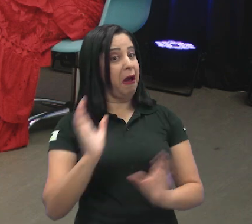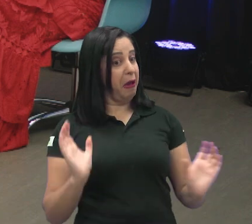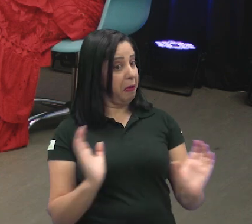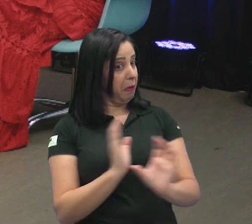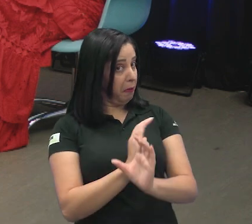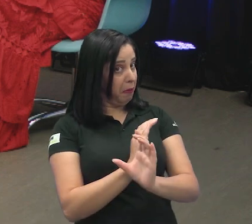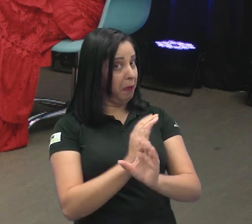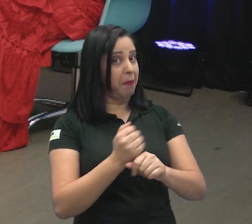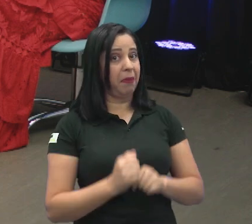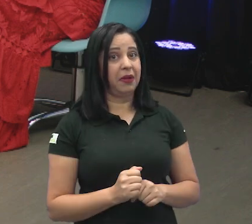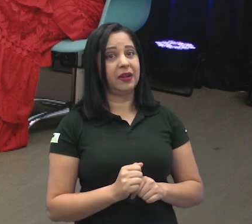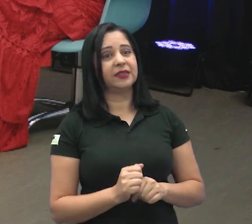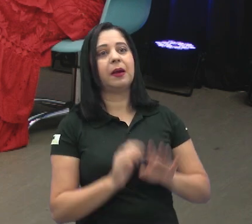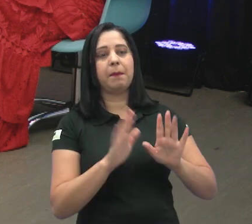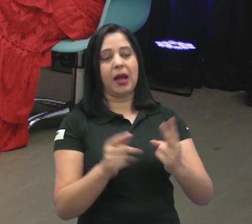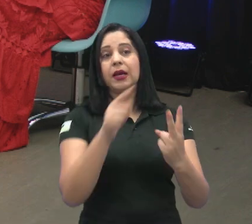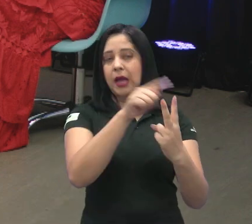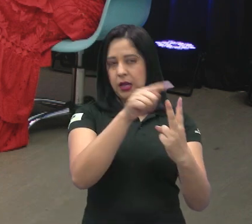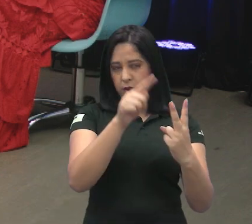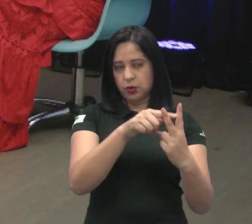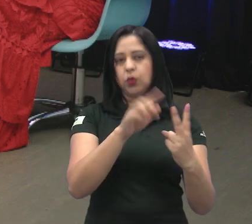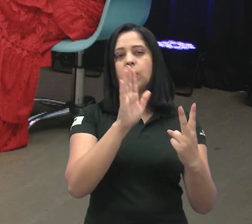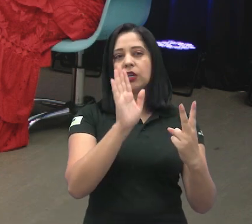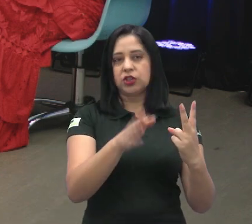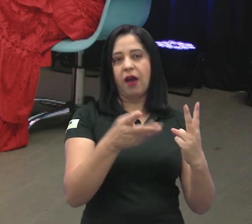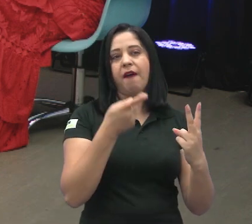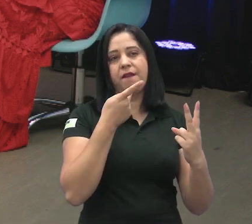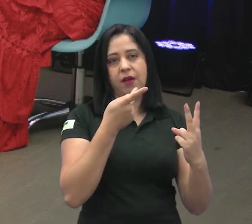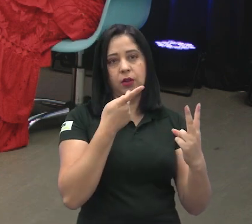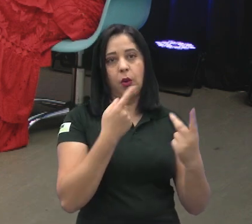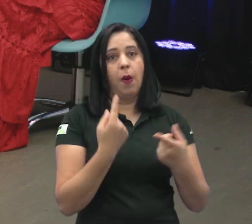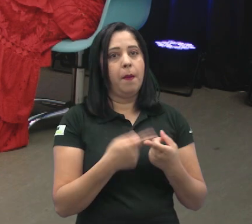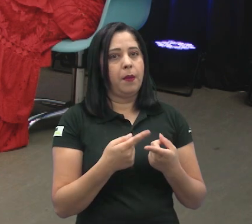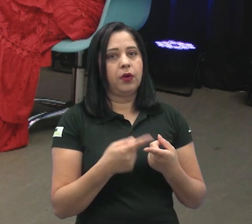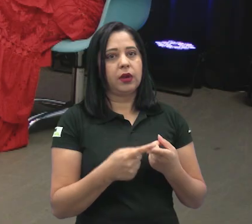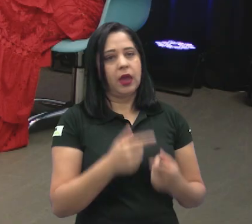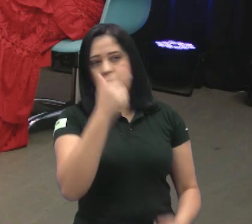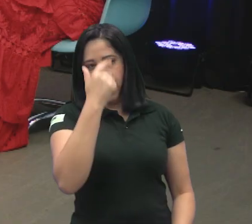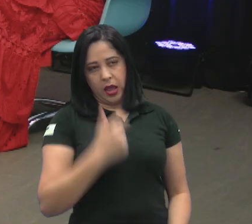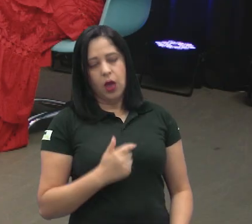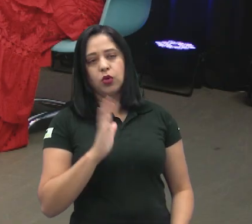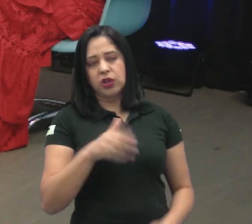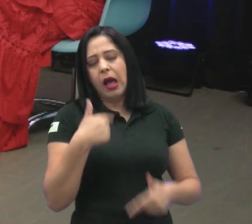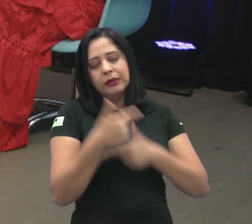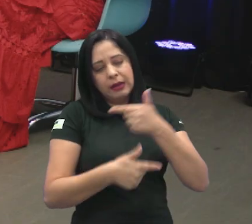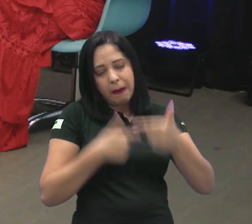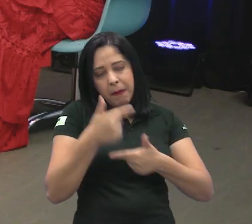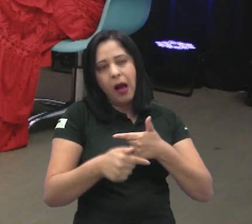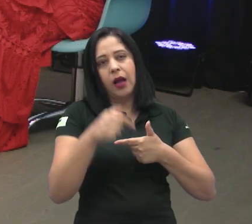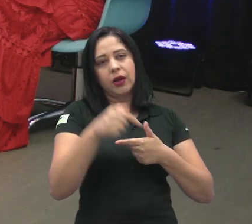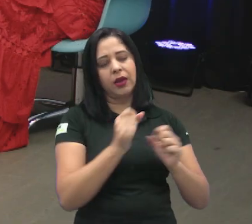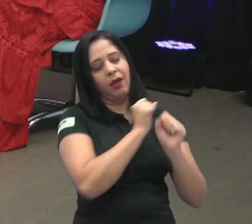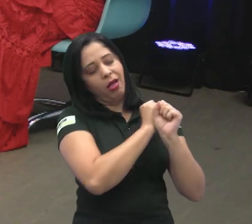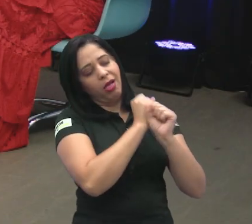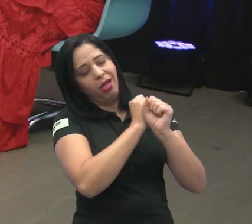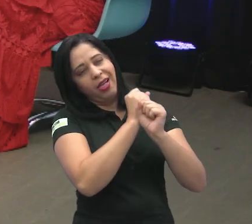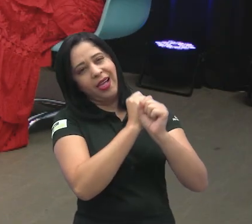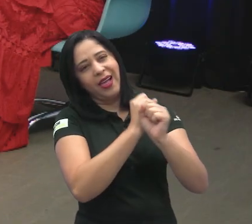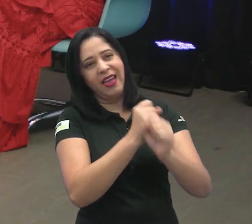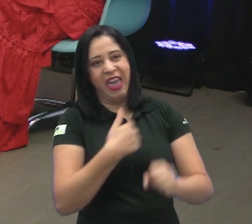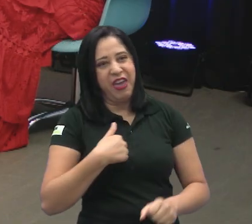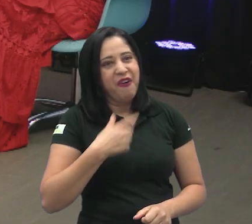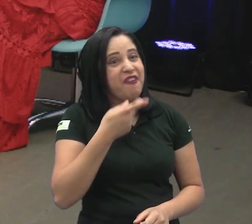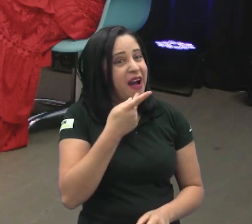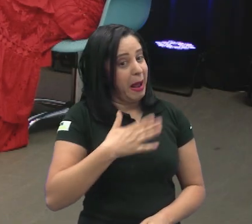né? Mas o que a Júlia e o que a Érica pontuaram faz parte do nosso trabalho. Eu já tô aqui há um tempinho maior, não vou entregar minha idade, mas já